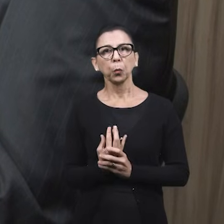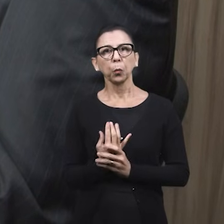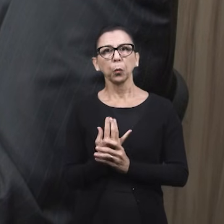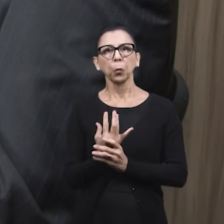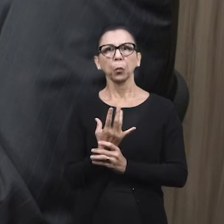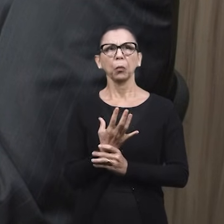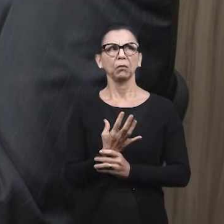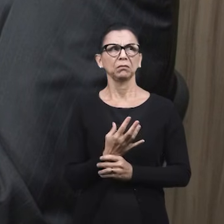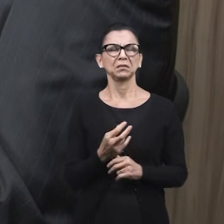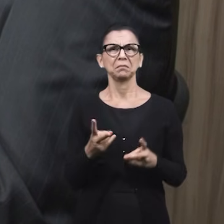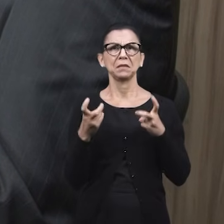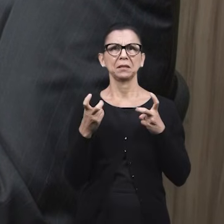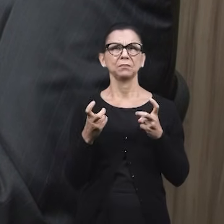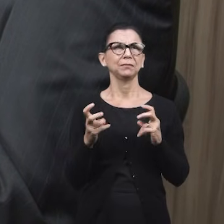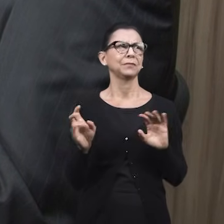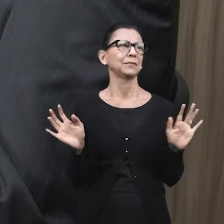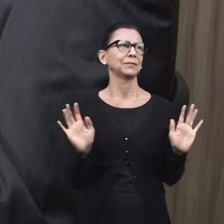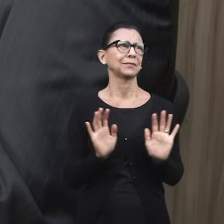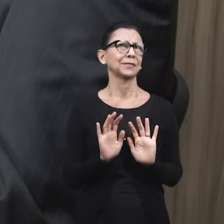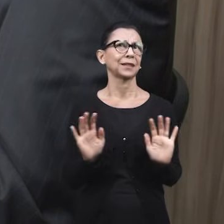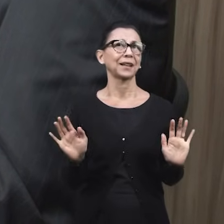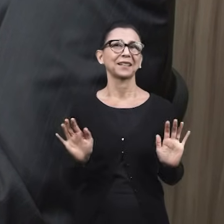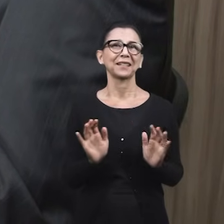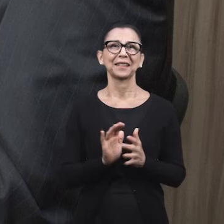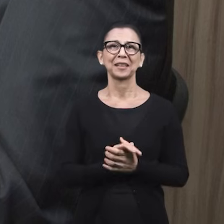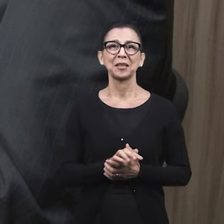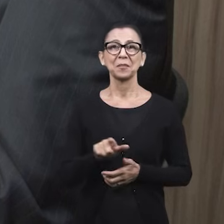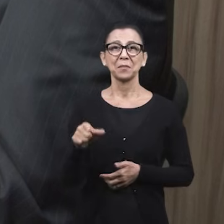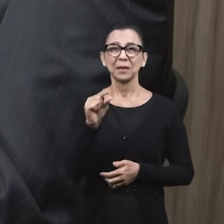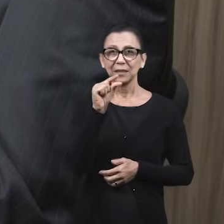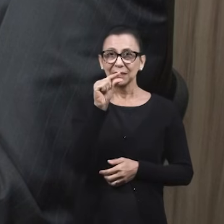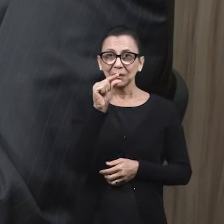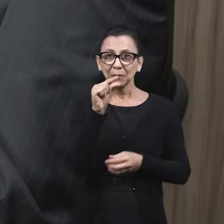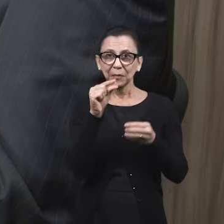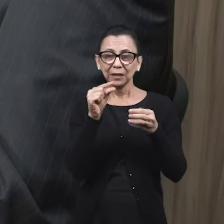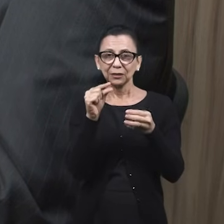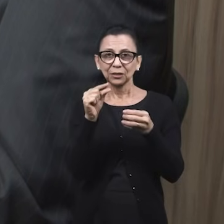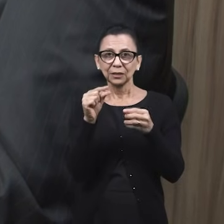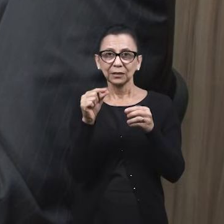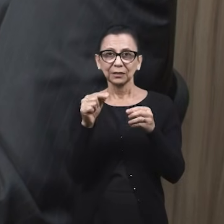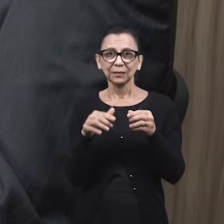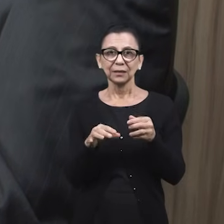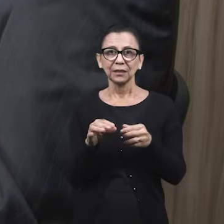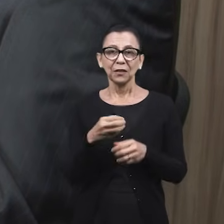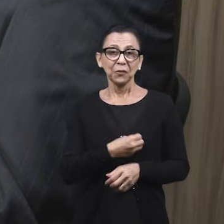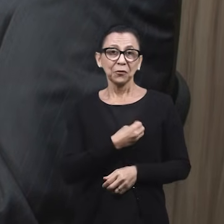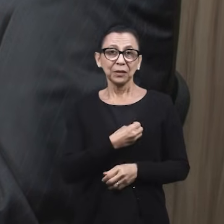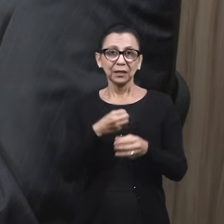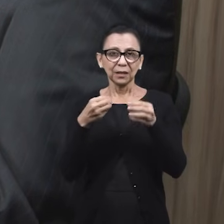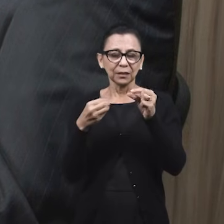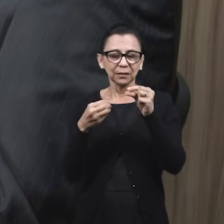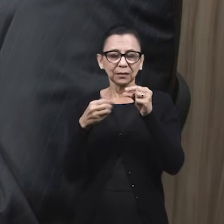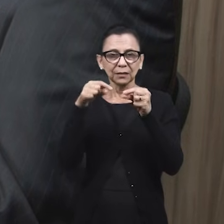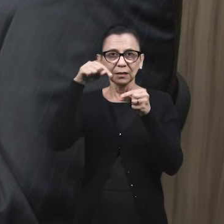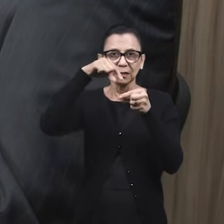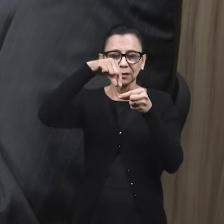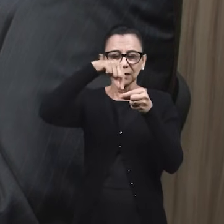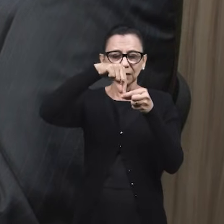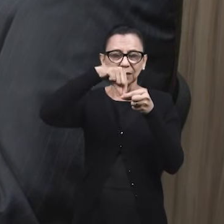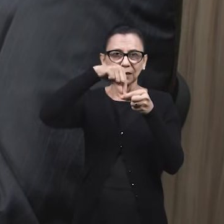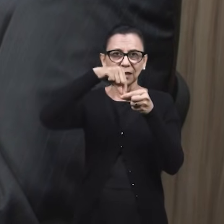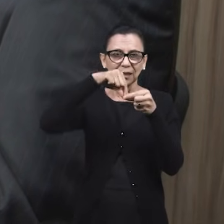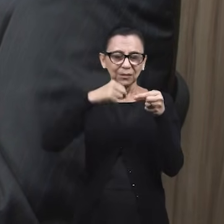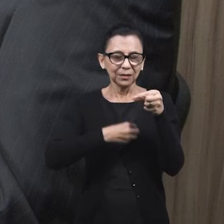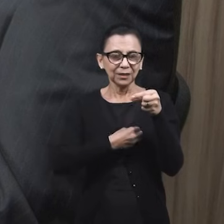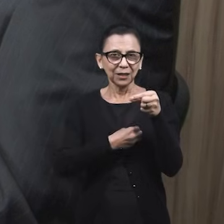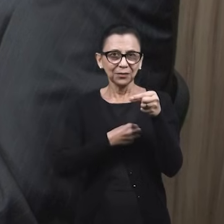brotou, sem que você nem se apercebesse disso, porque a semente tem vida nela própria. Então o servo também, muitas vezes, através do seu